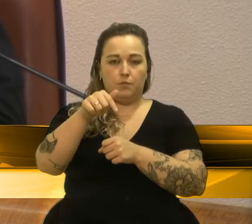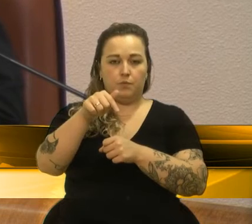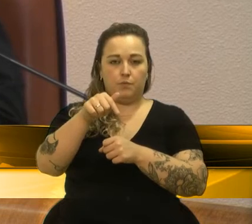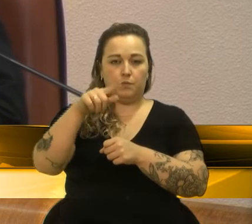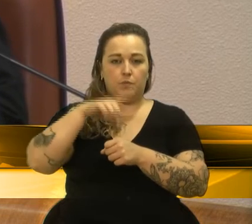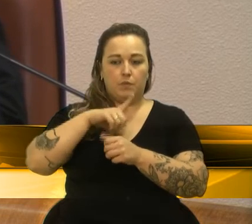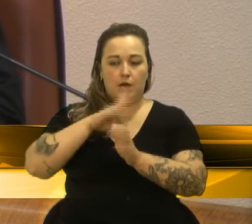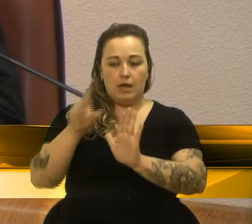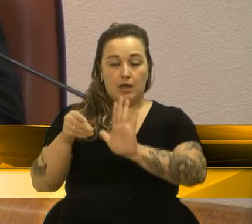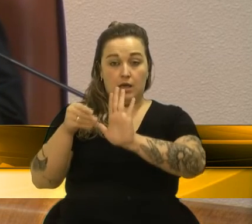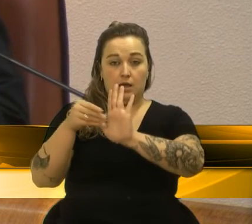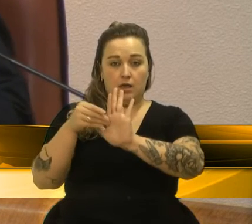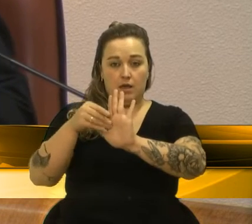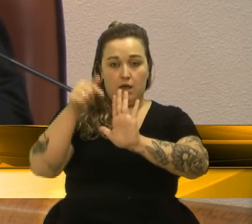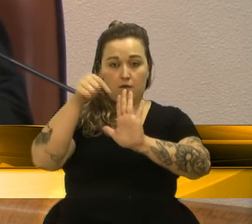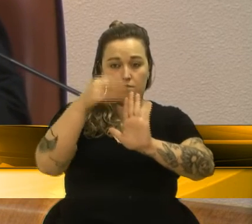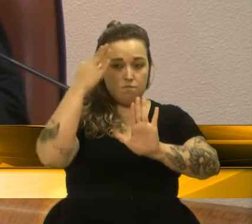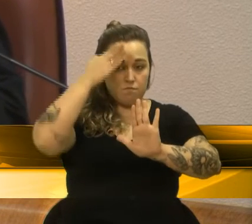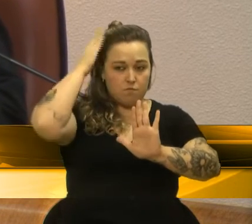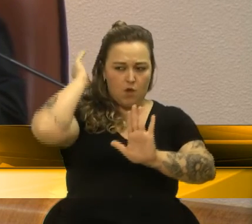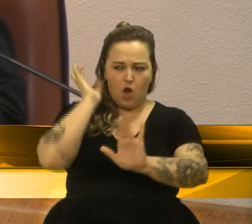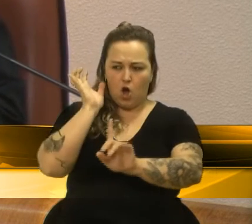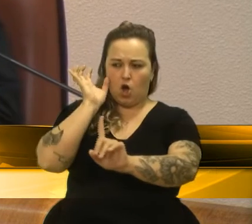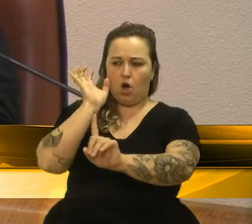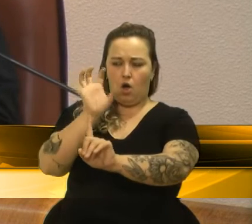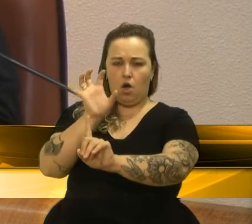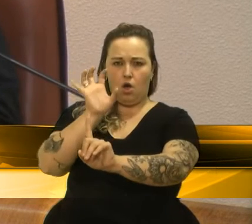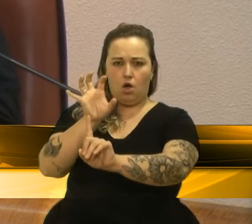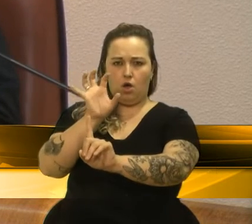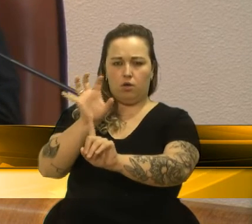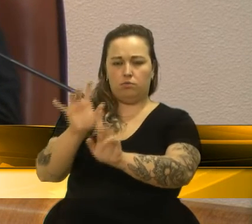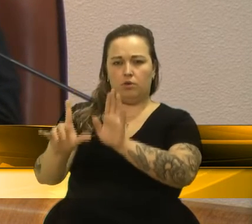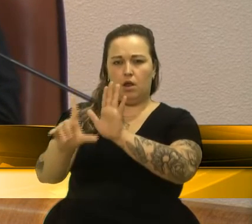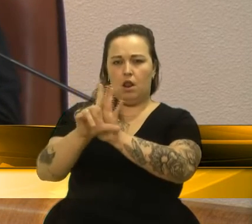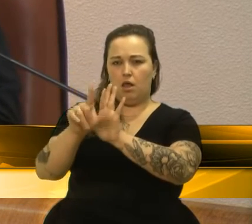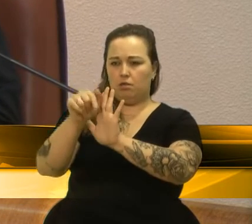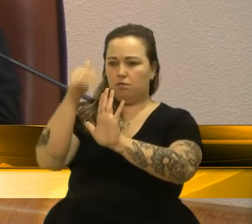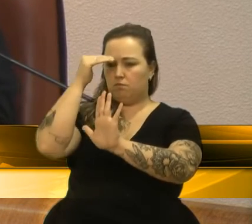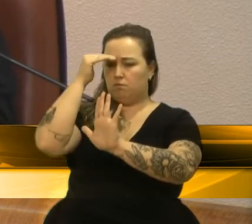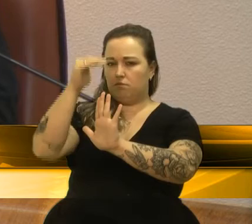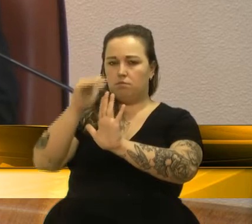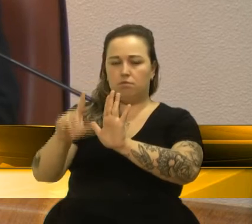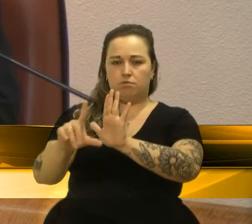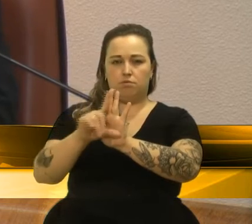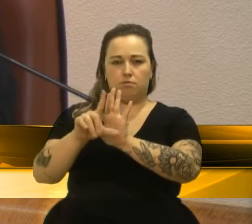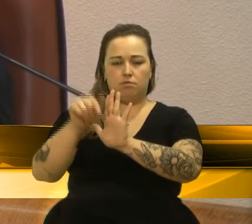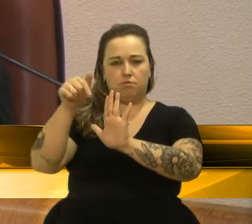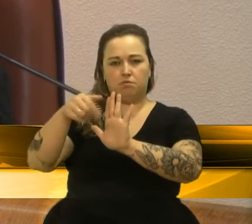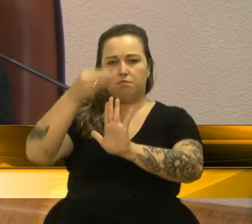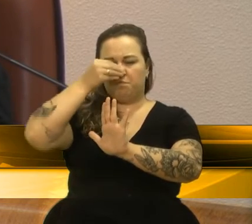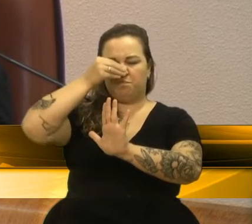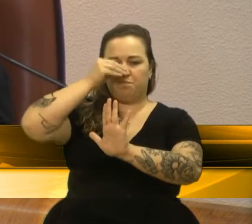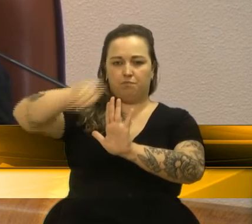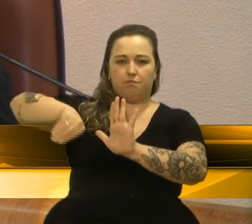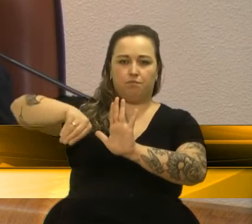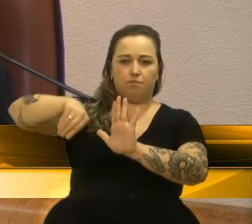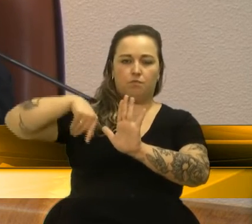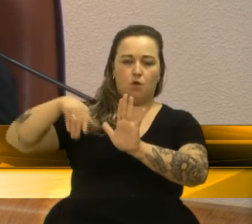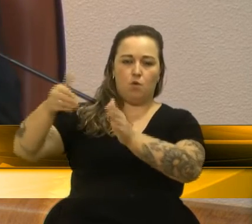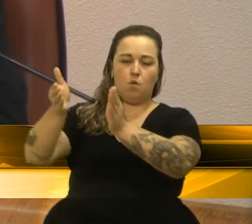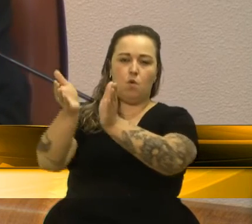arguindo que este praticou contra a expressa disposição de lei, ato de sua competência ao desprezar o